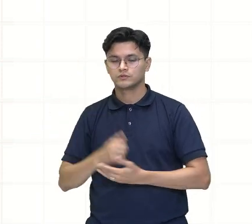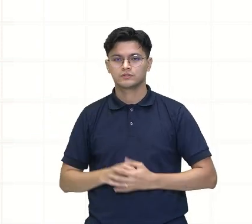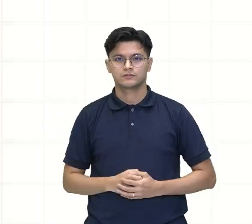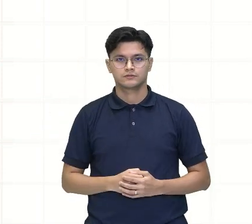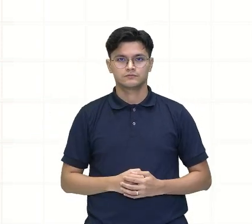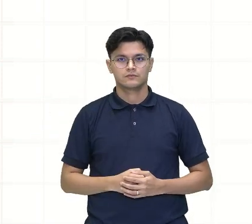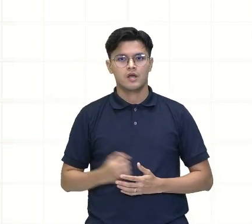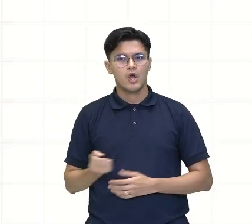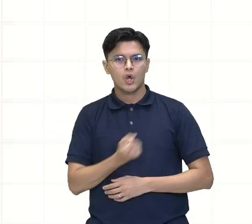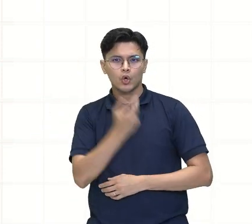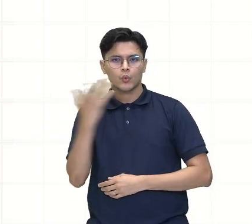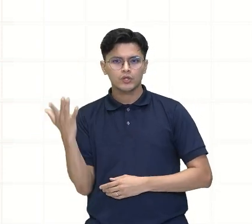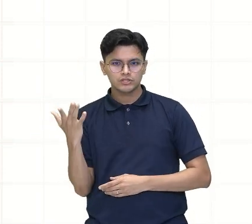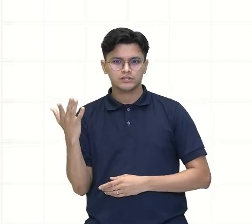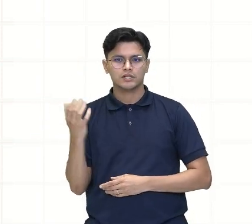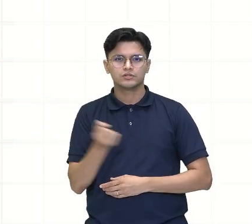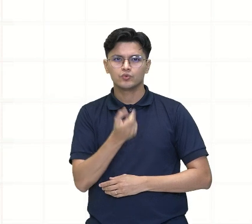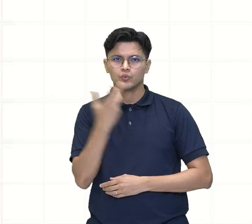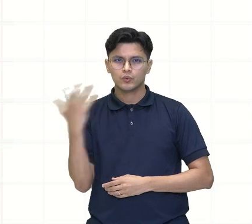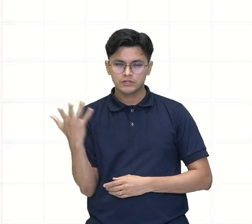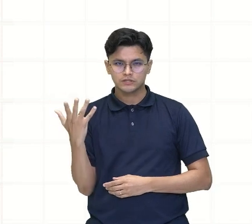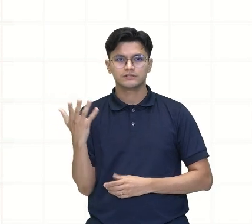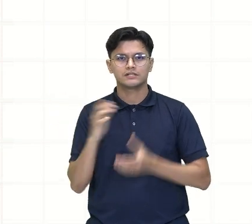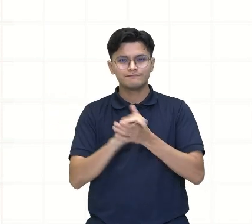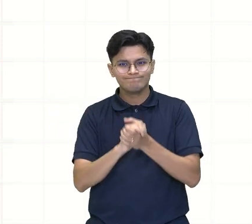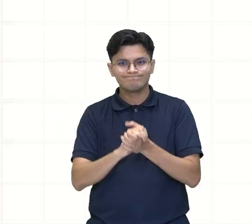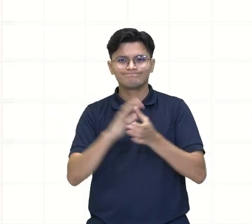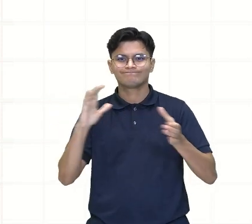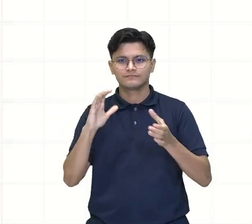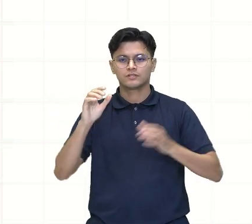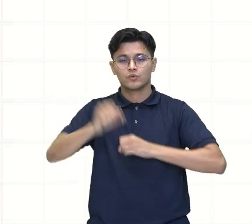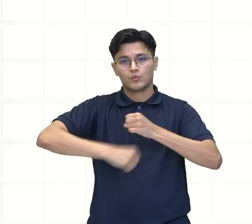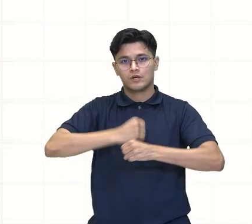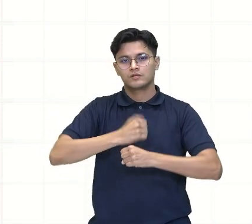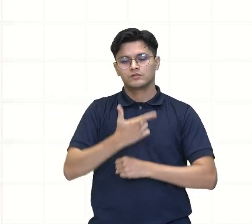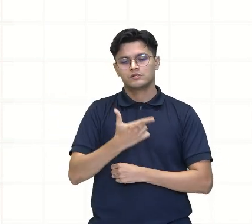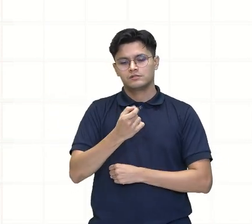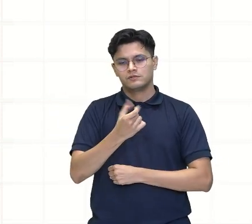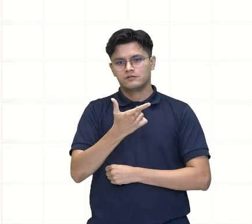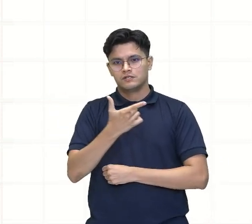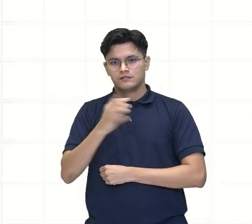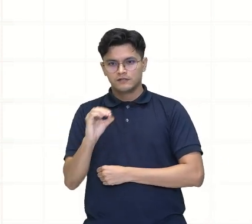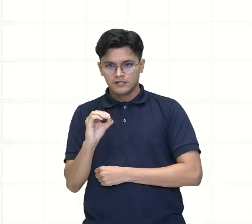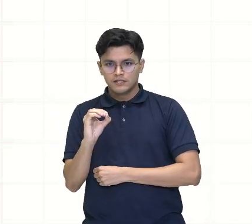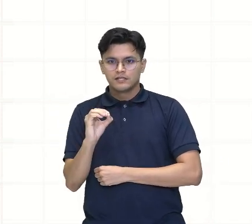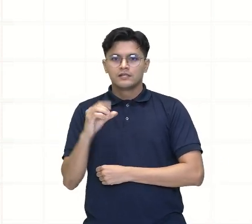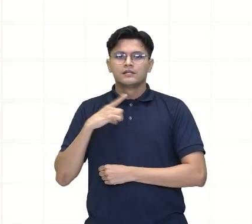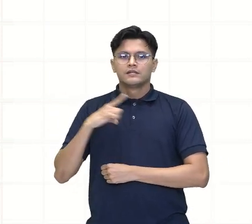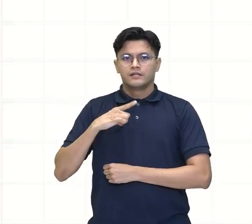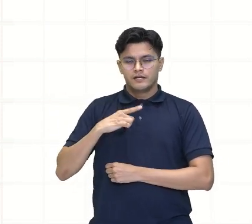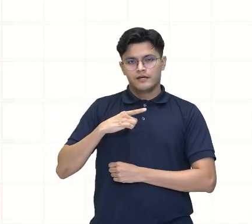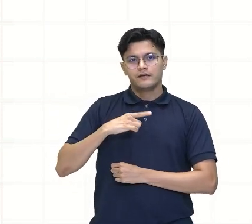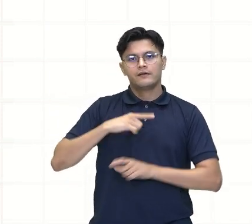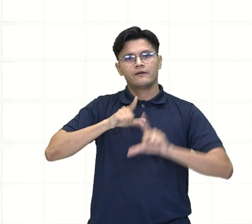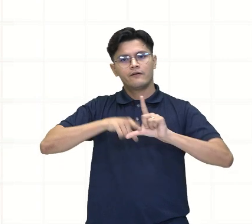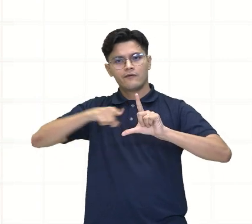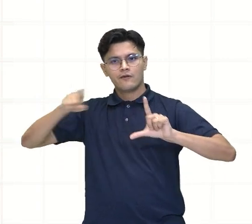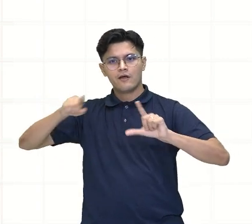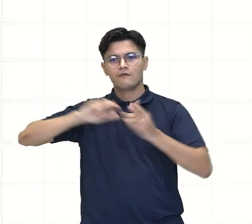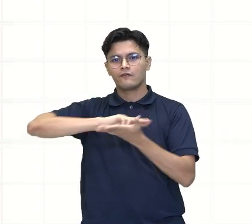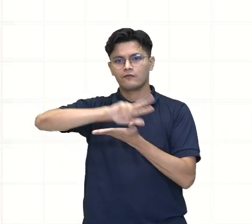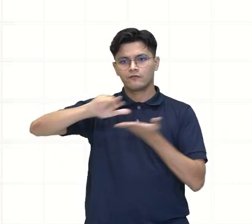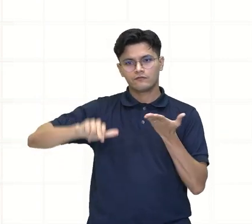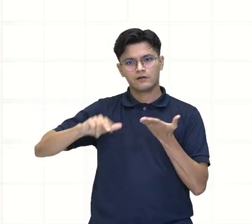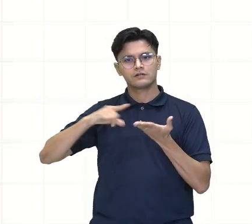de 2020. Olha, aí eu tenho uma análise de 2007 até 2020 com vários gráficos. Tenho uma